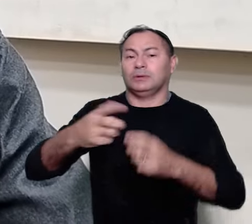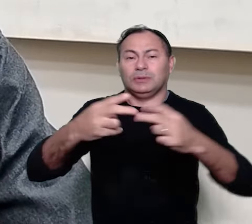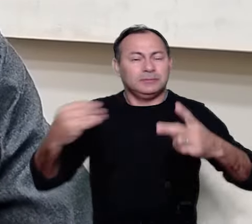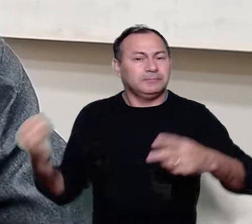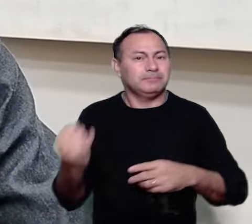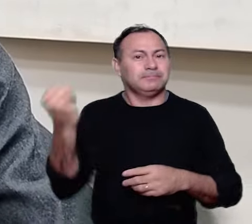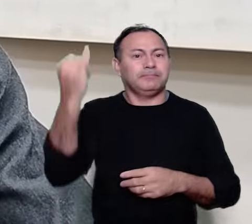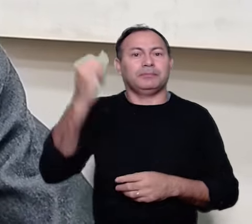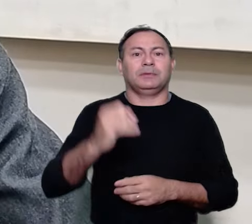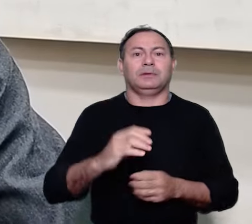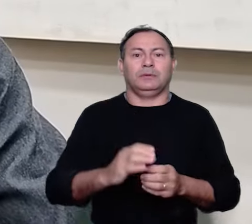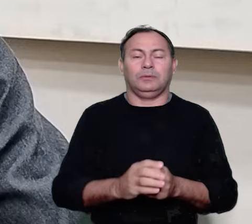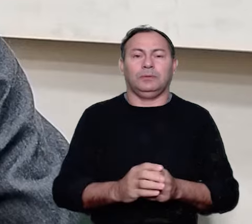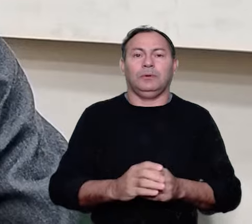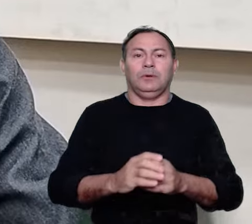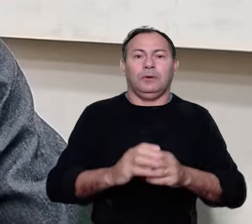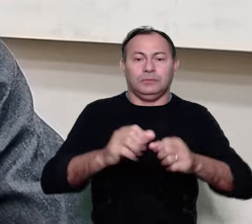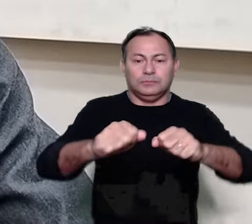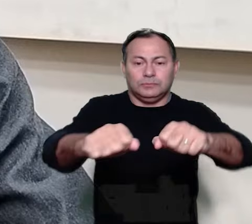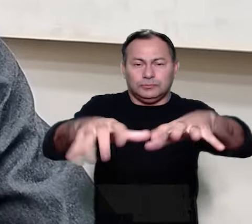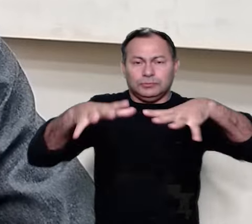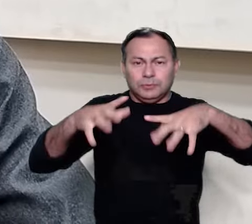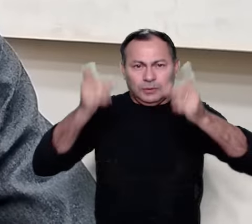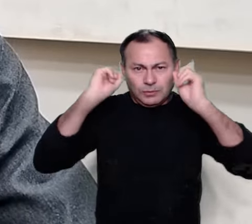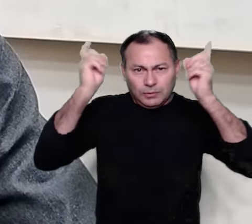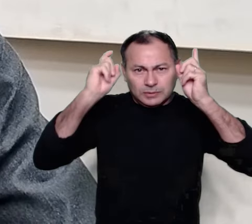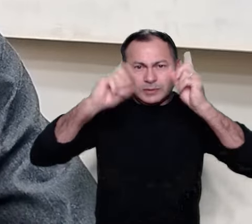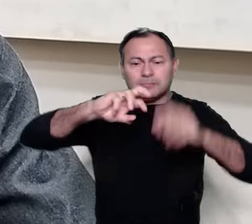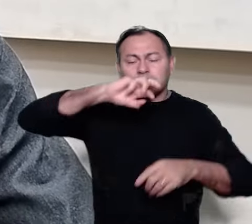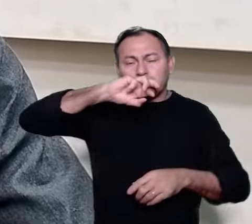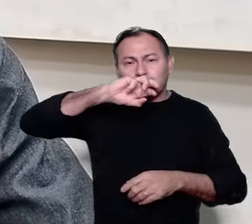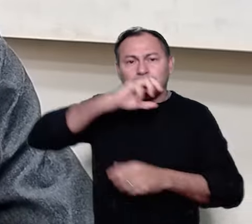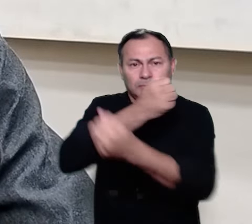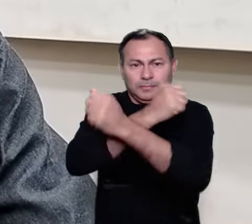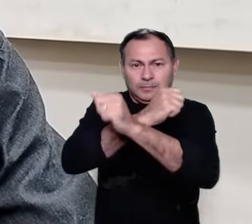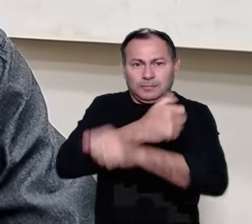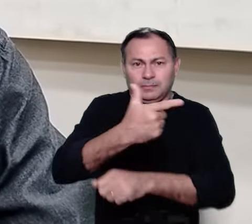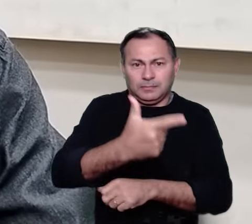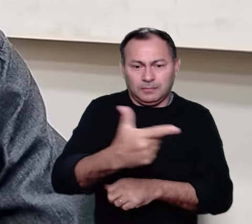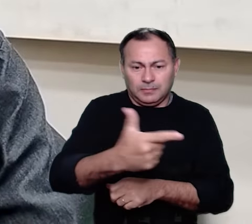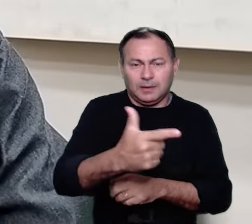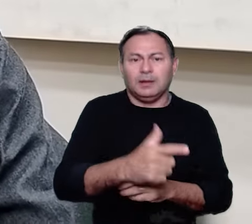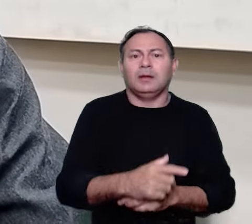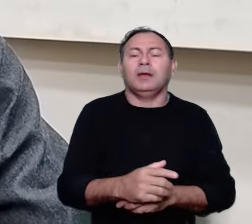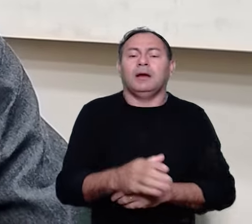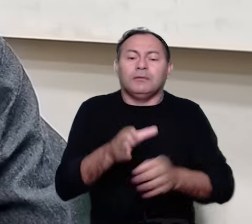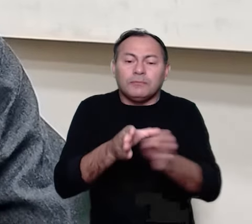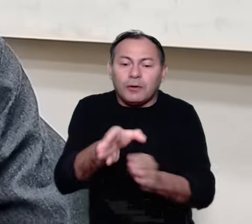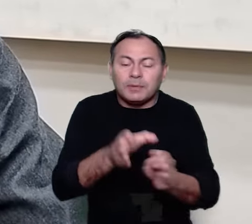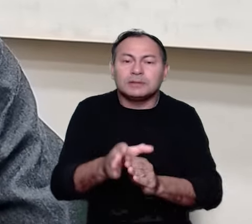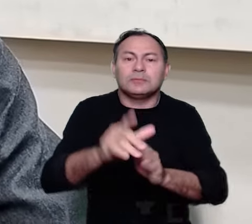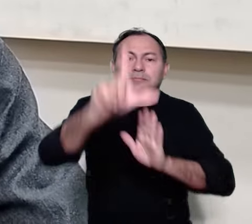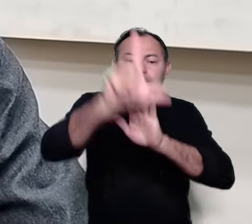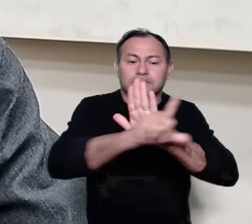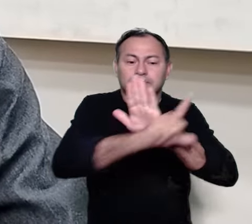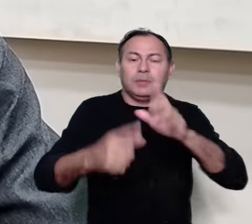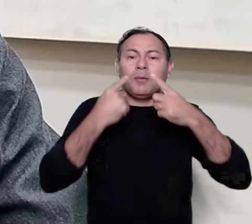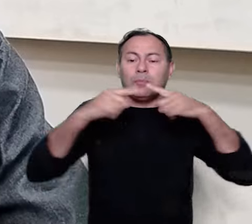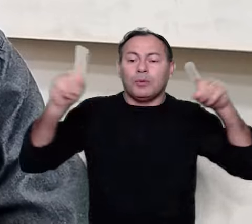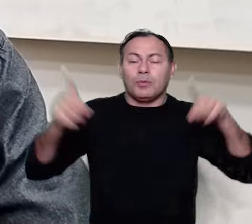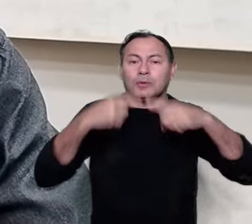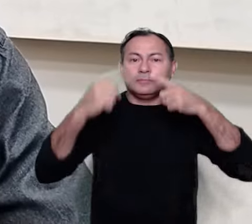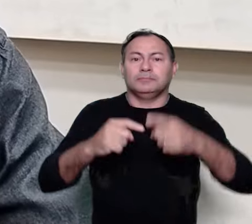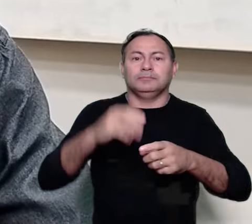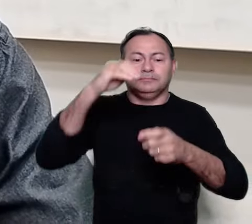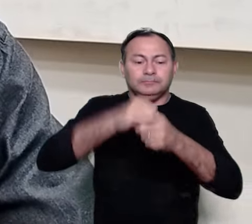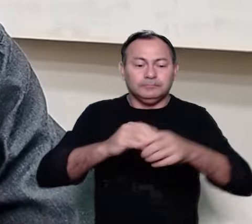Outro ponto importante que o concílio reforça é a necessidade da formação litúrgico-musical,